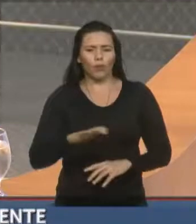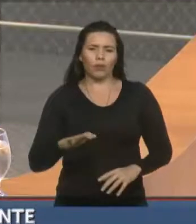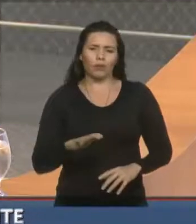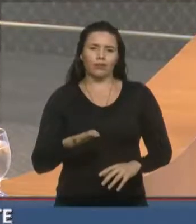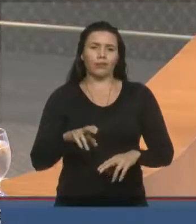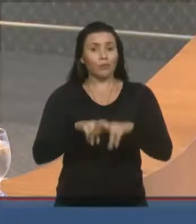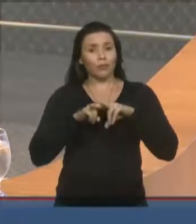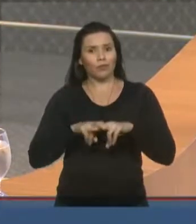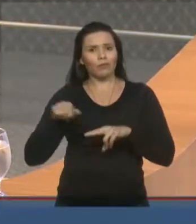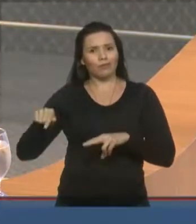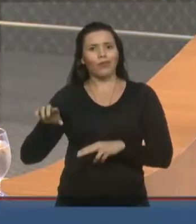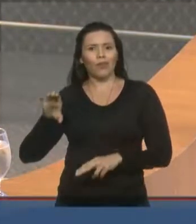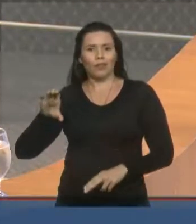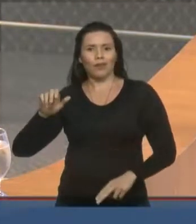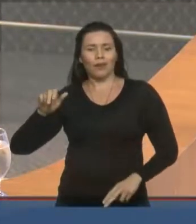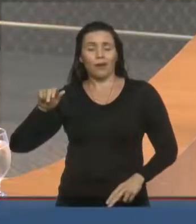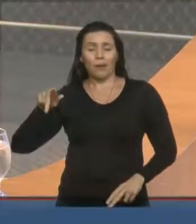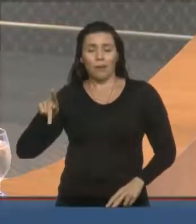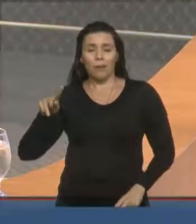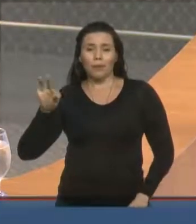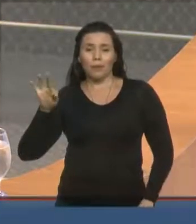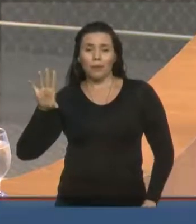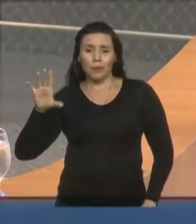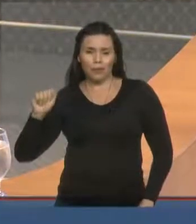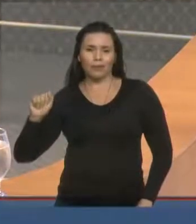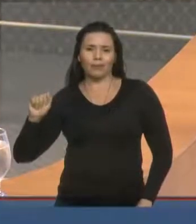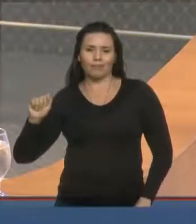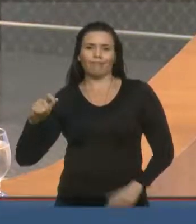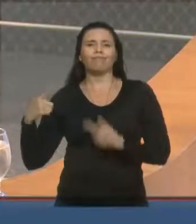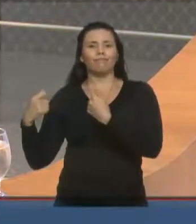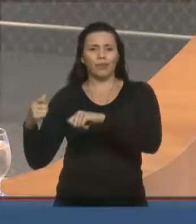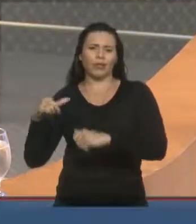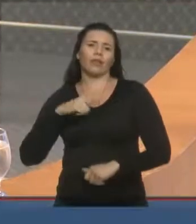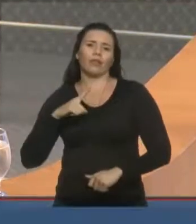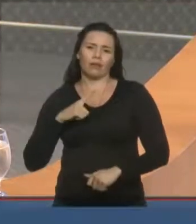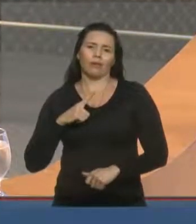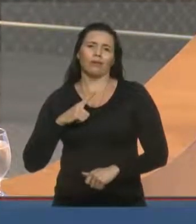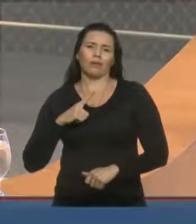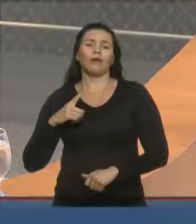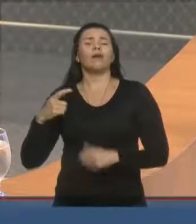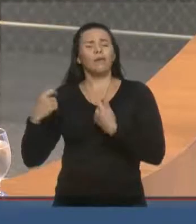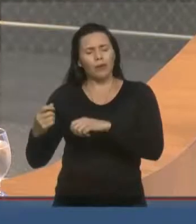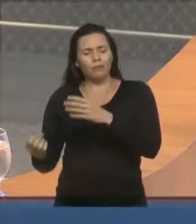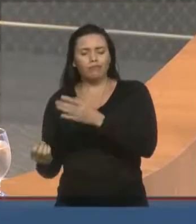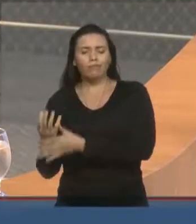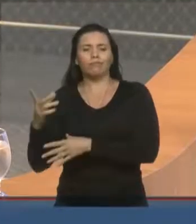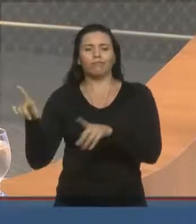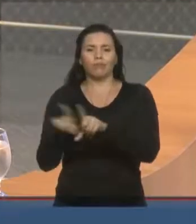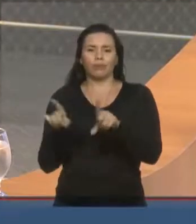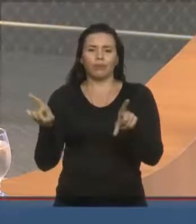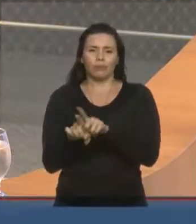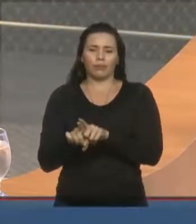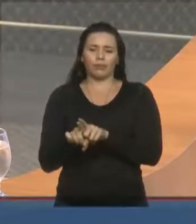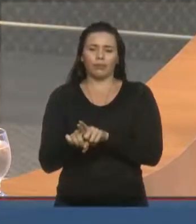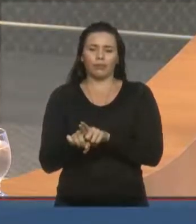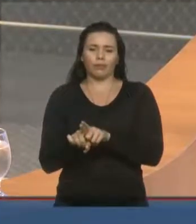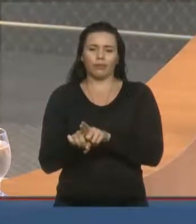no combate aos crimes contra criança e adolescente. Os fundamentos, não